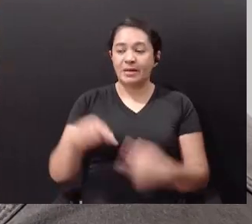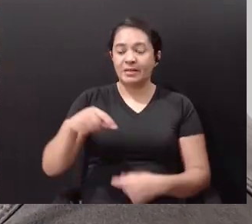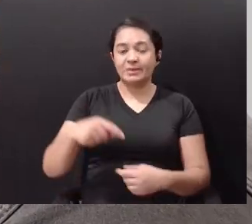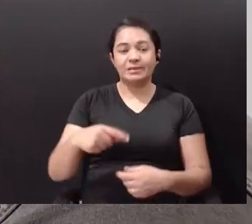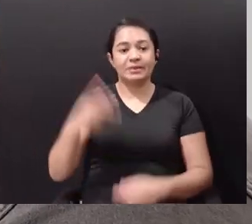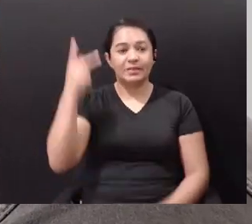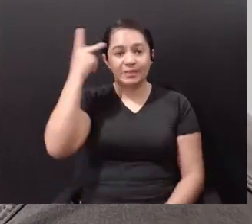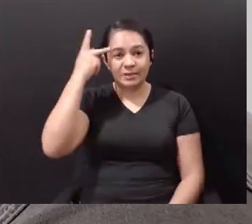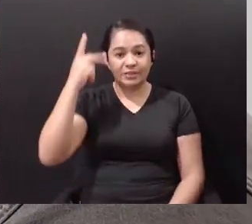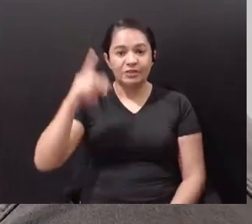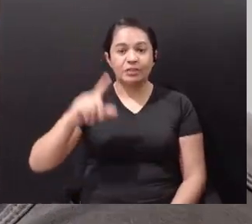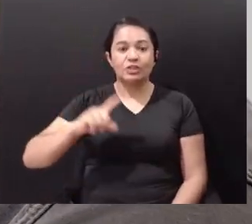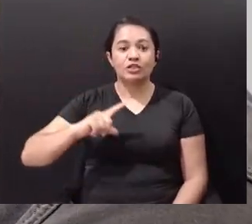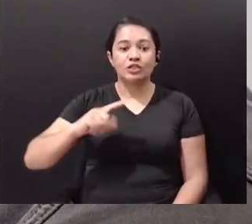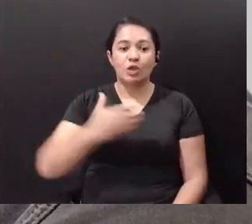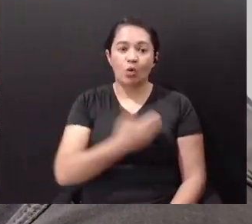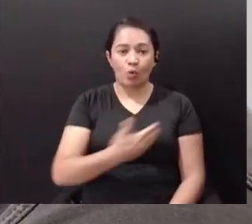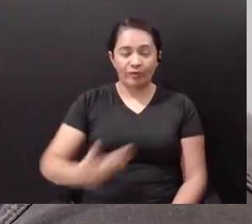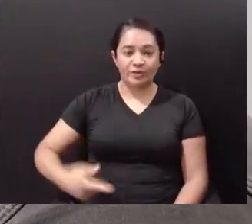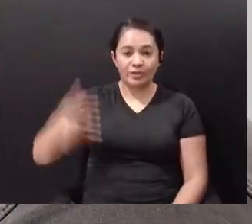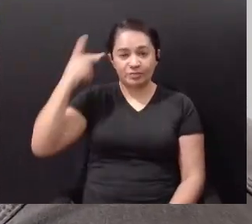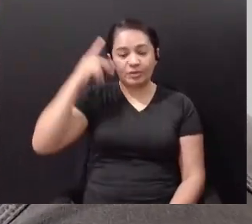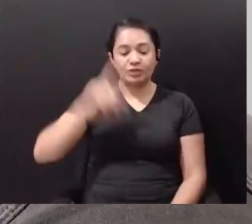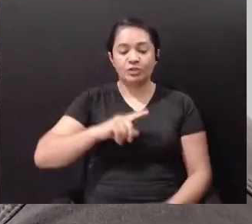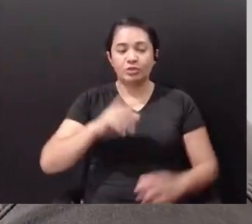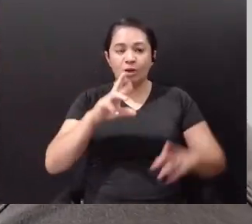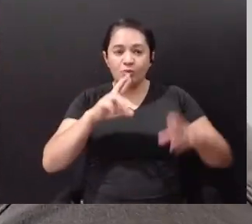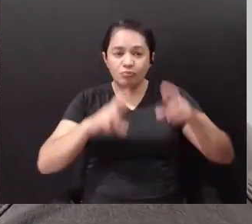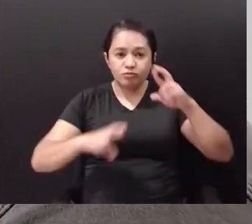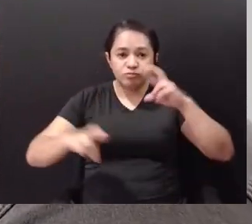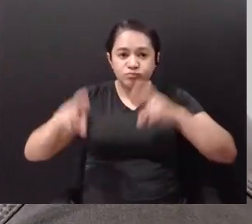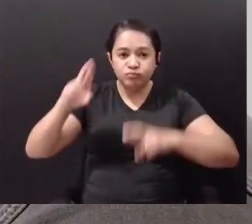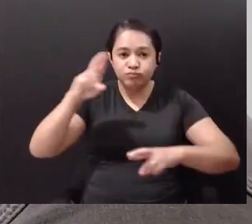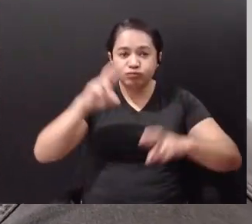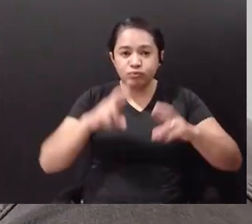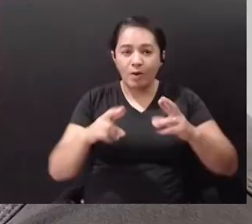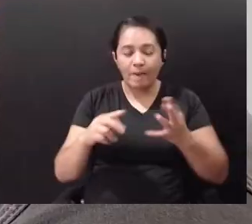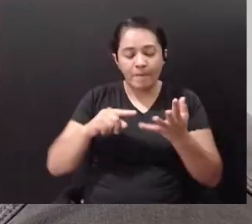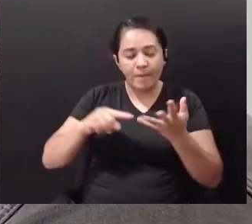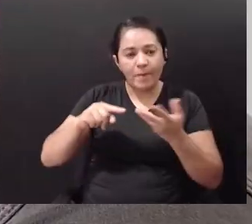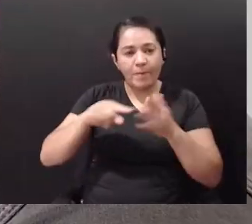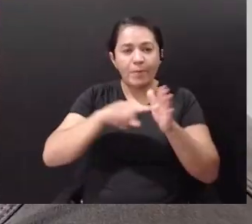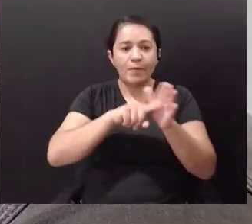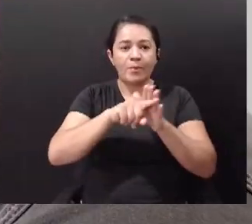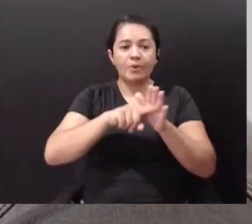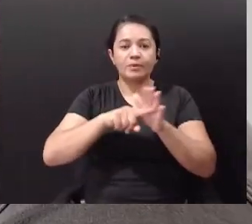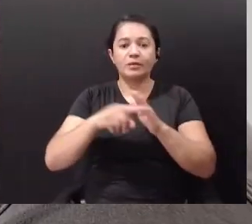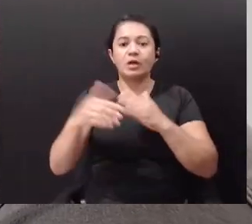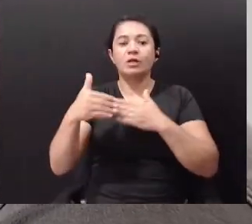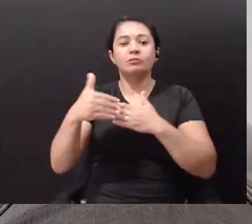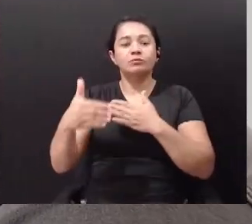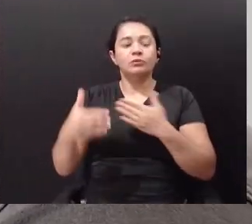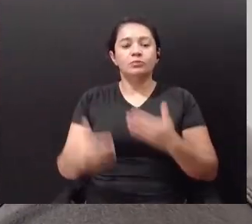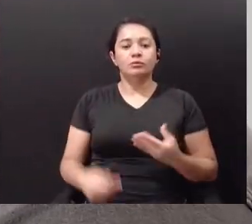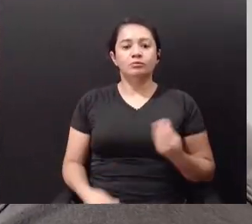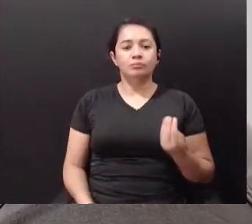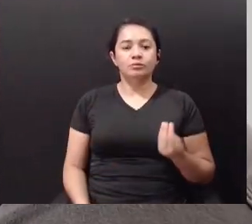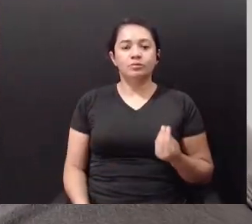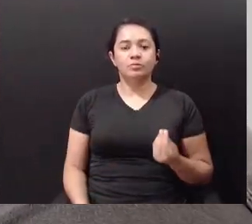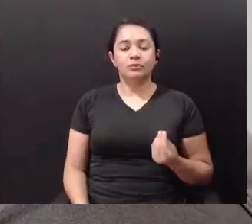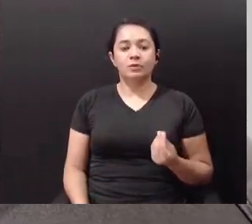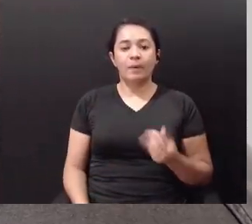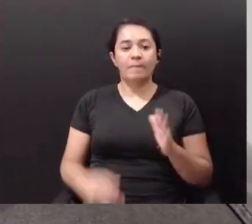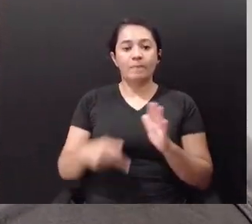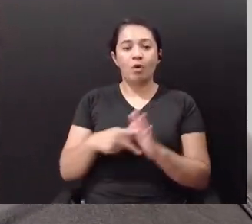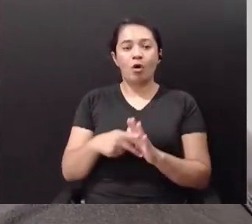dos processos de fiscalização, de levantamentos e assim por diante, atribuídos ao município, às